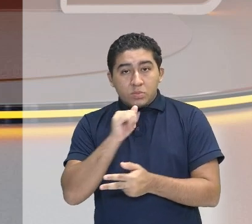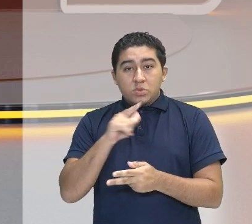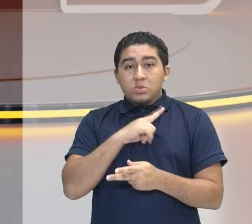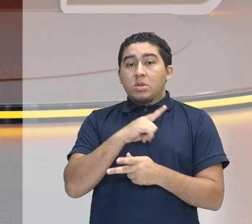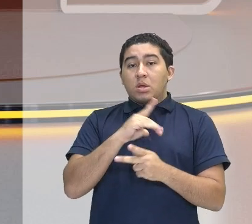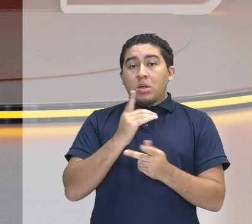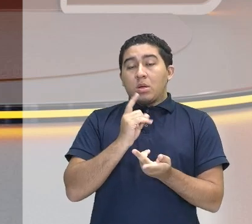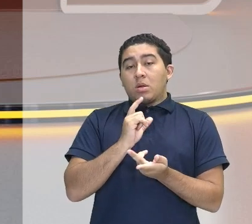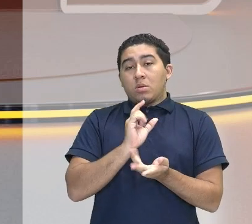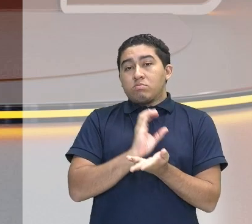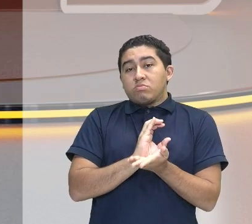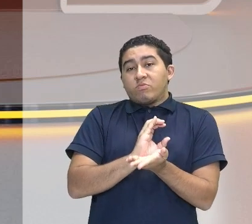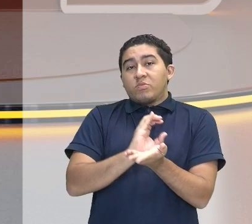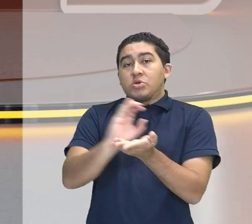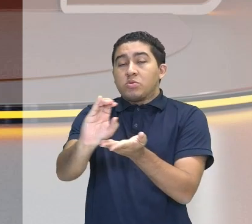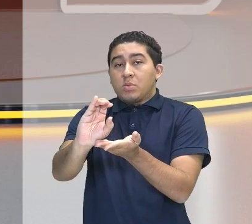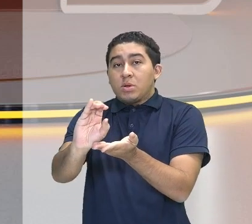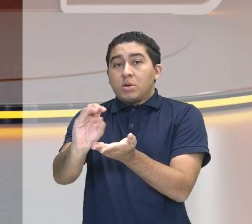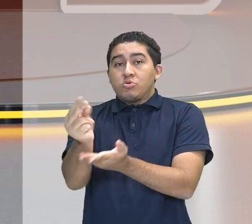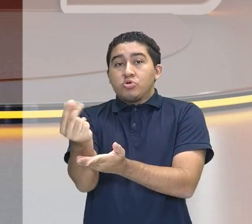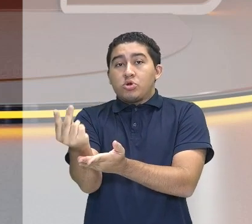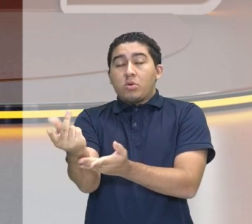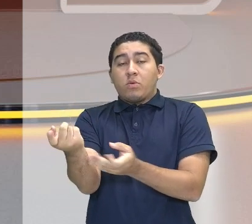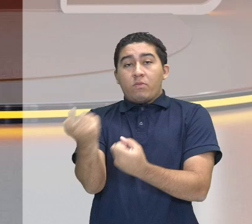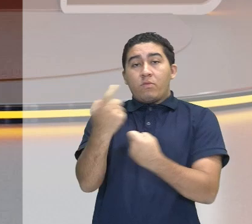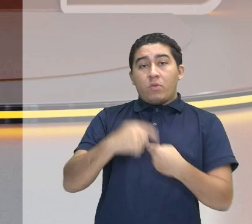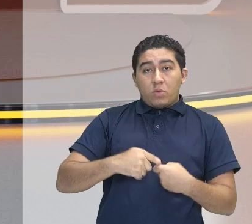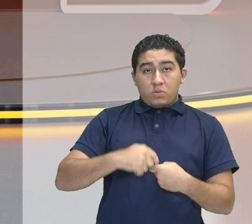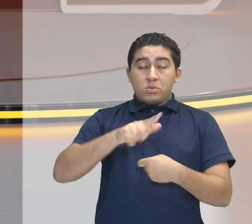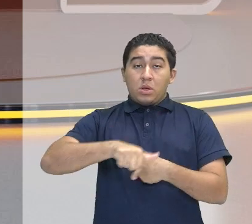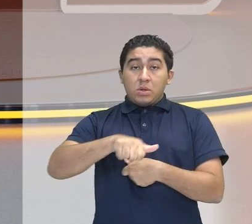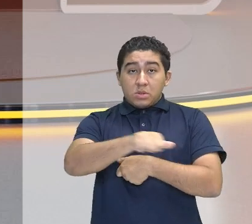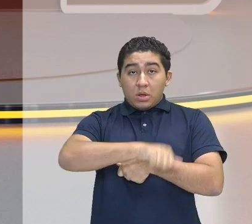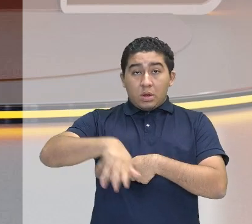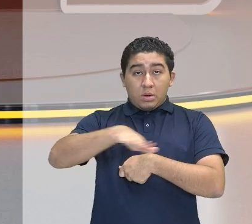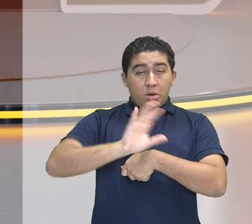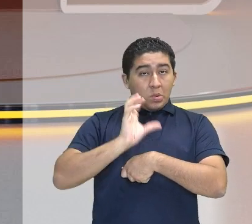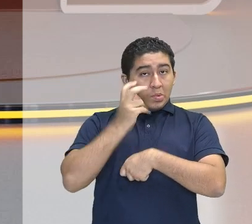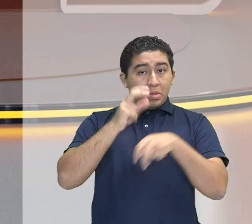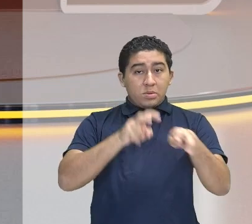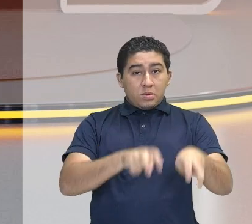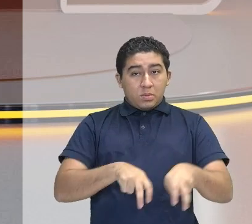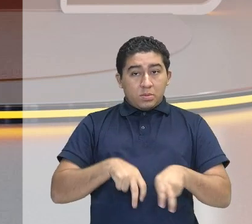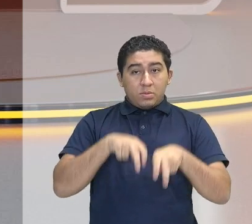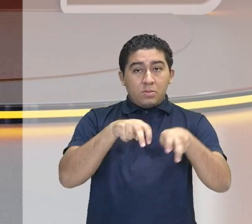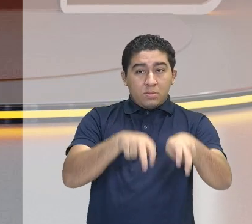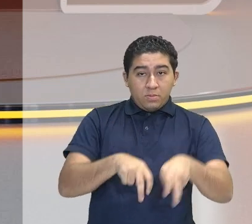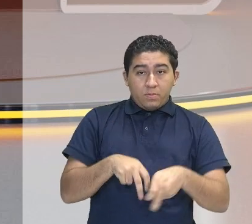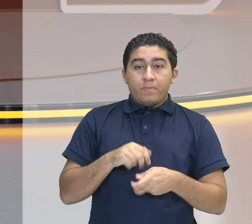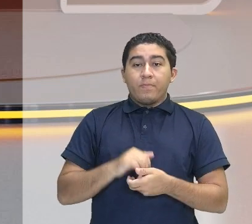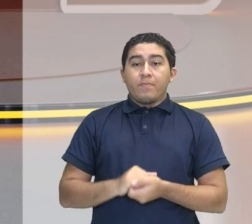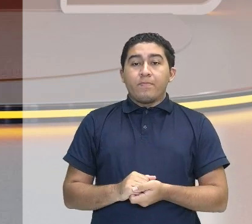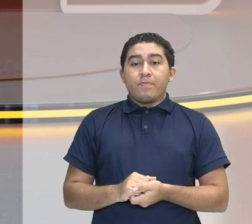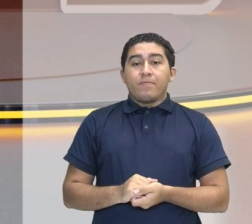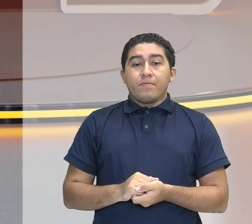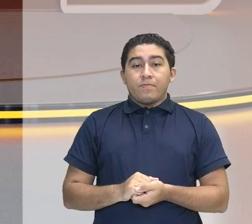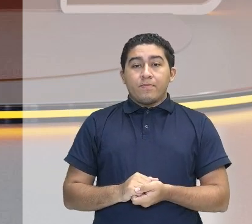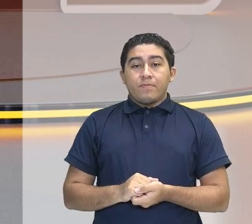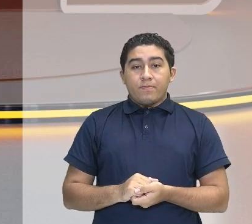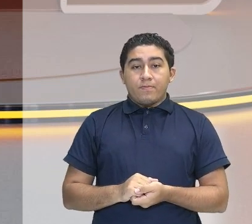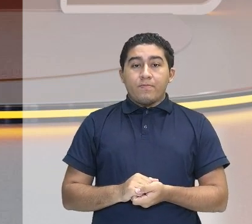investimentos e lucros, né, daquela área que está ocorrendo o plantation plantation, tá? O